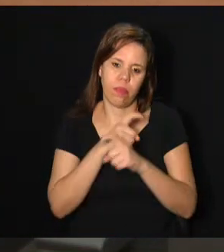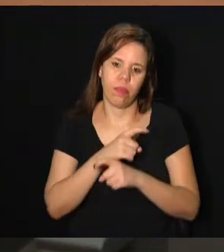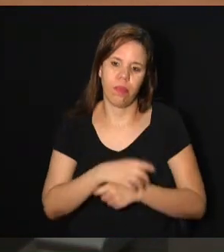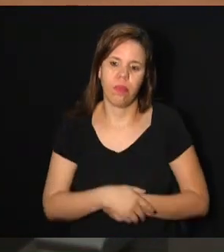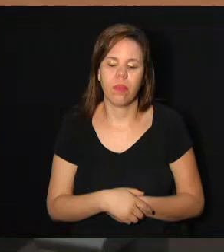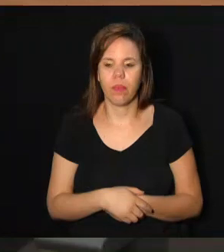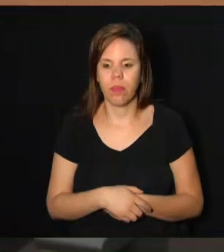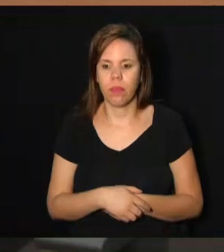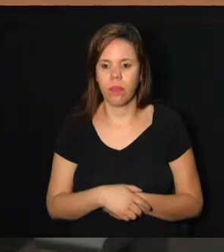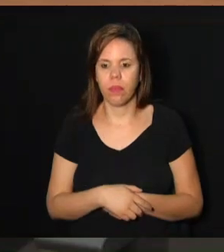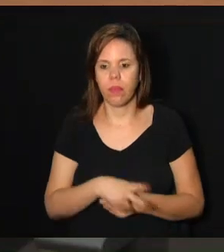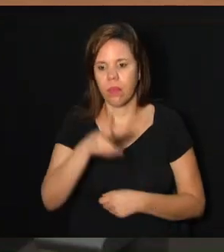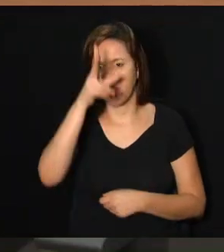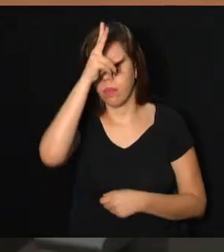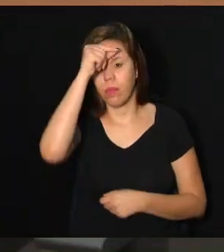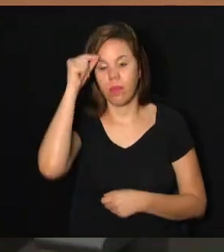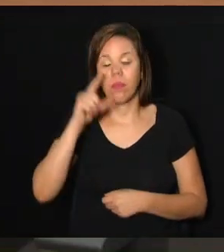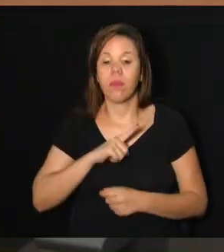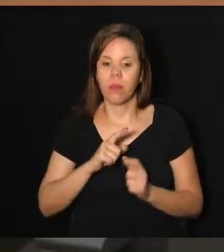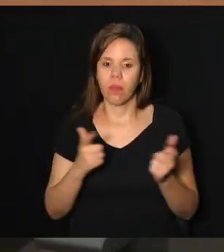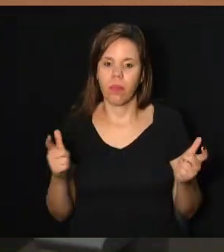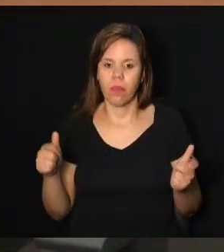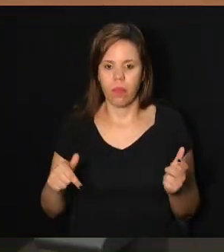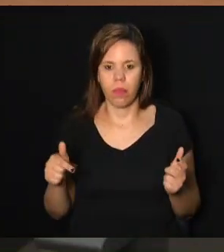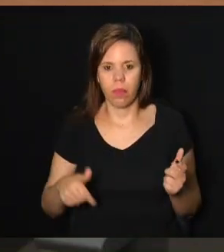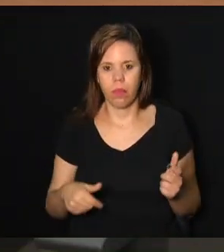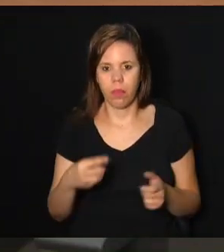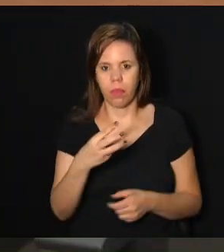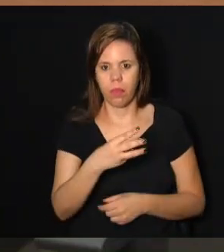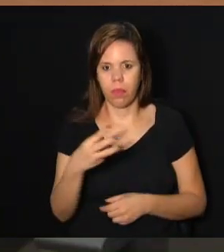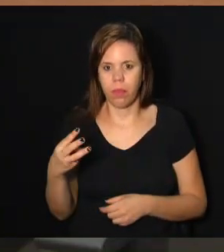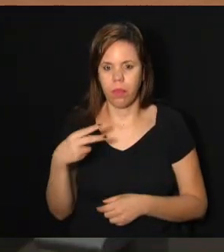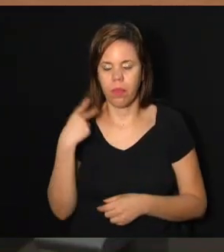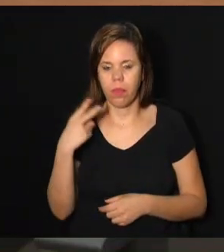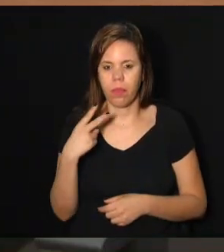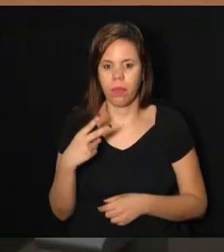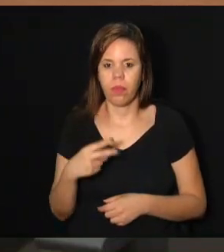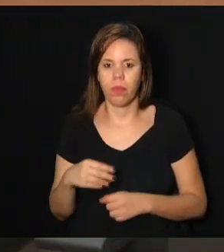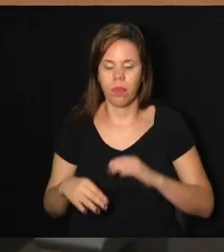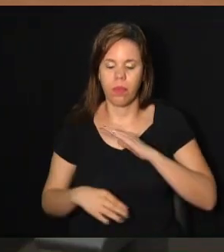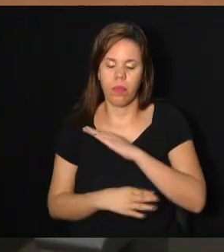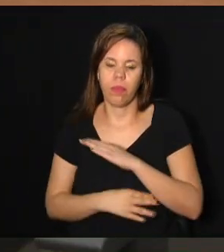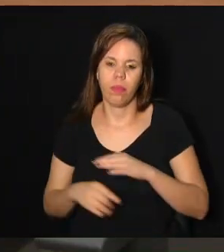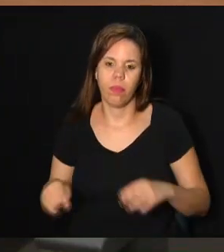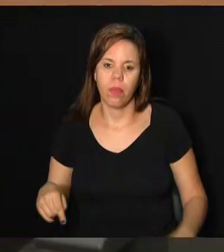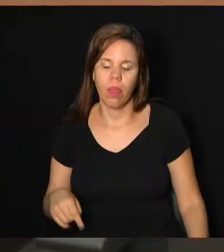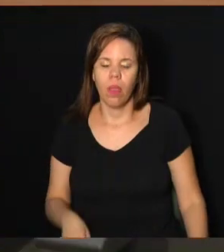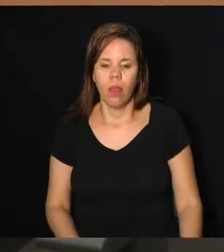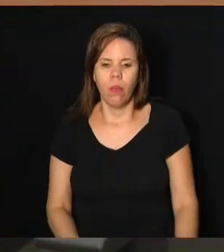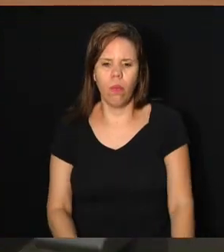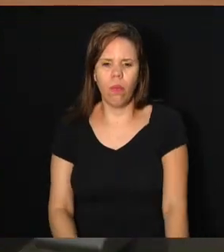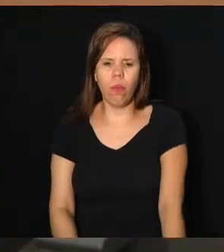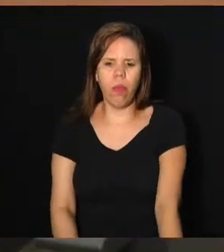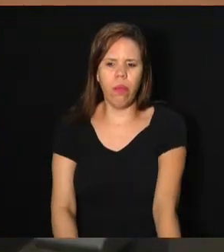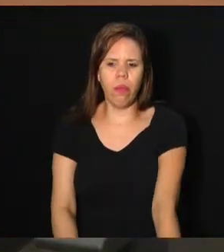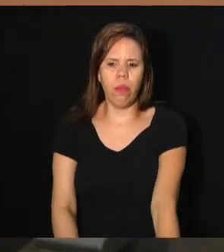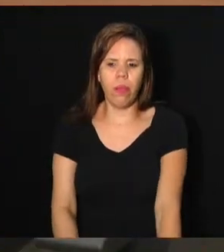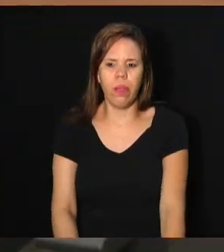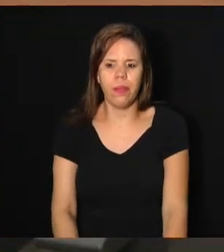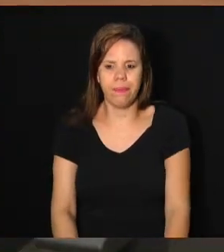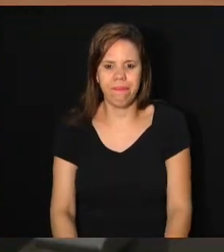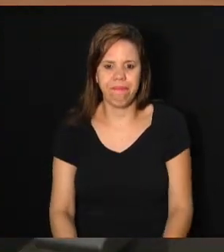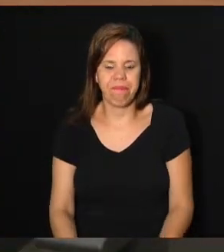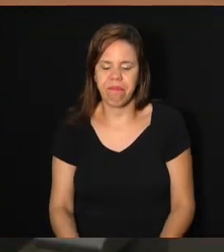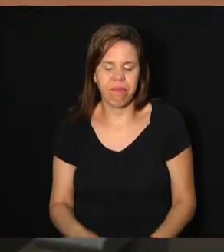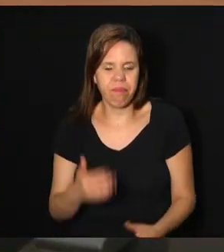um prefeito ter a maioria, eu concordo. Aqui, 33 vereadores na casa, Eu não acredito, eu acredito que nunca